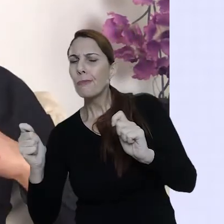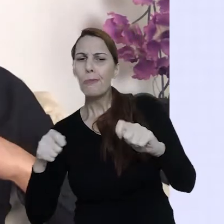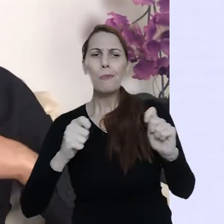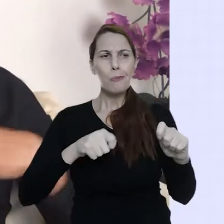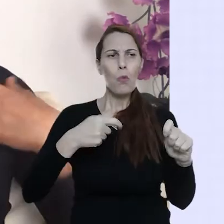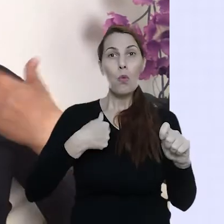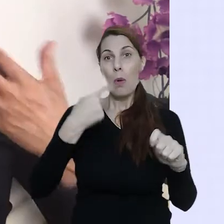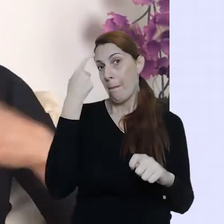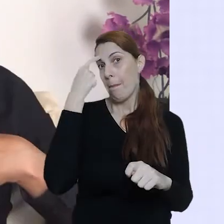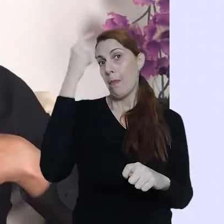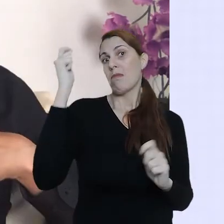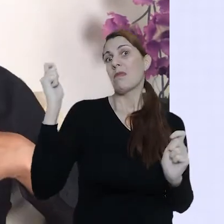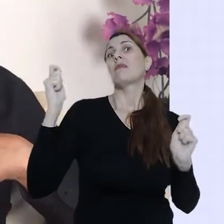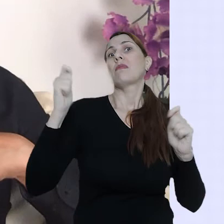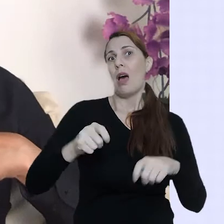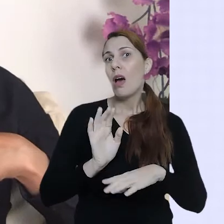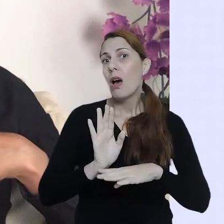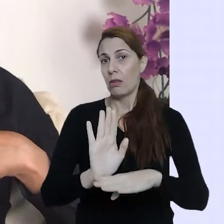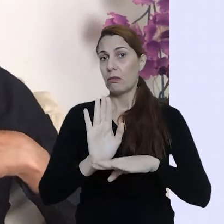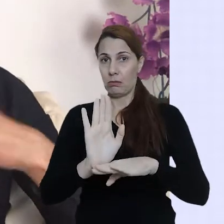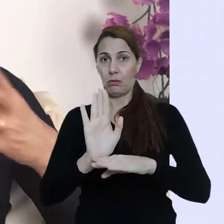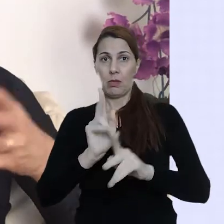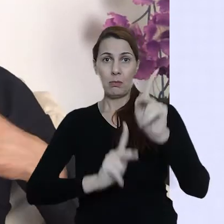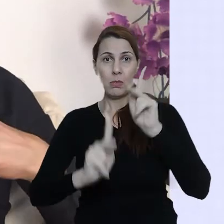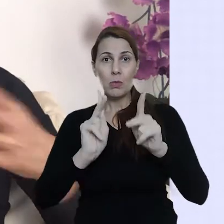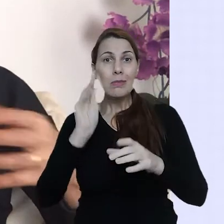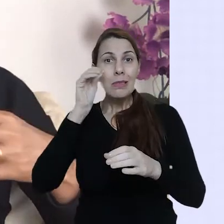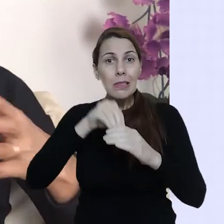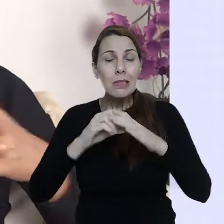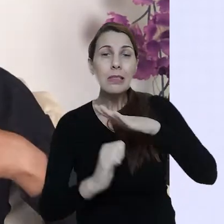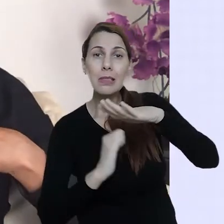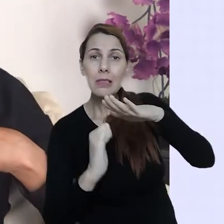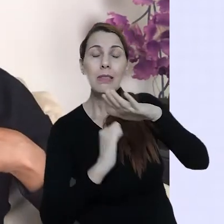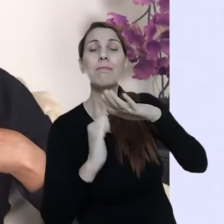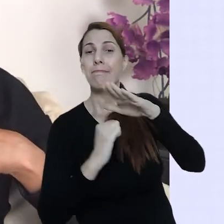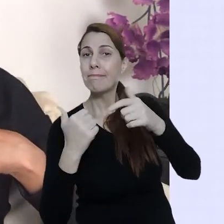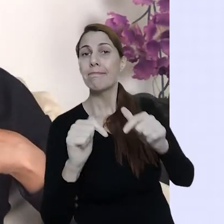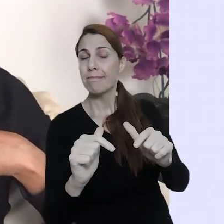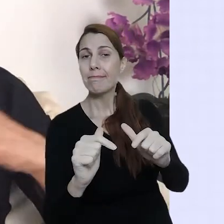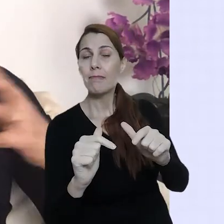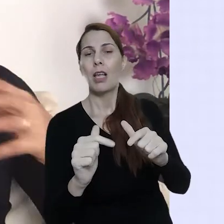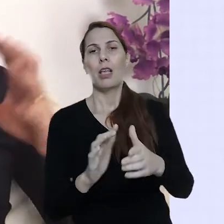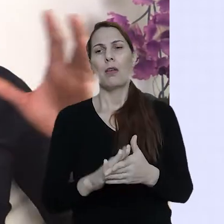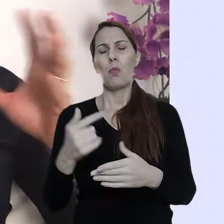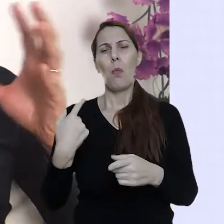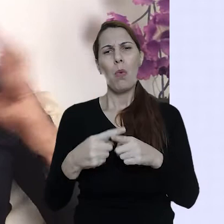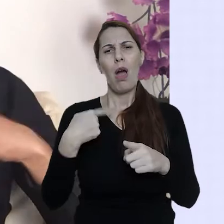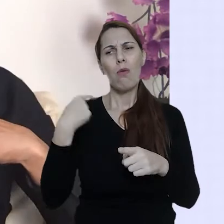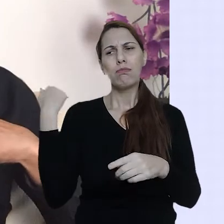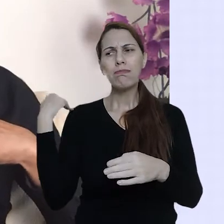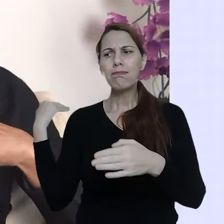possível, digamos, um ponto de vista que eu acho que poderia ajudar pessoas e empresas, né, frente ao